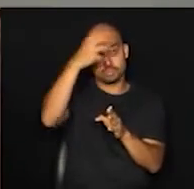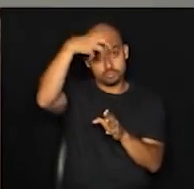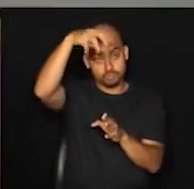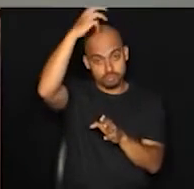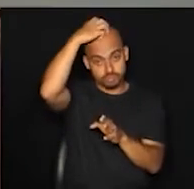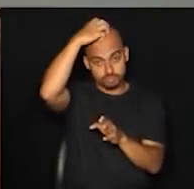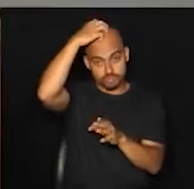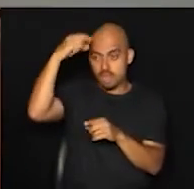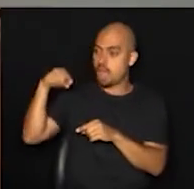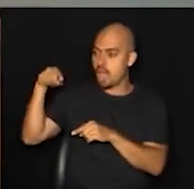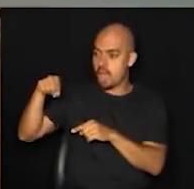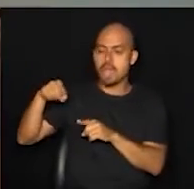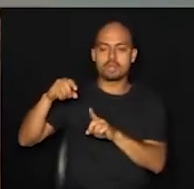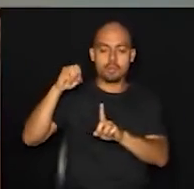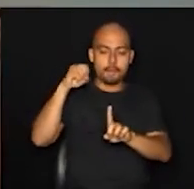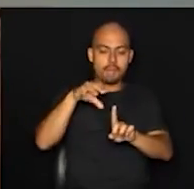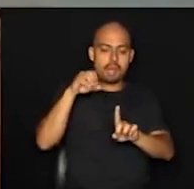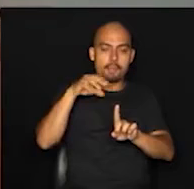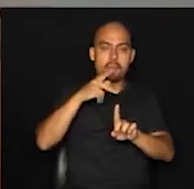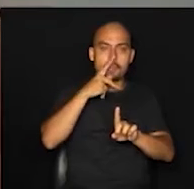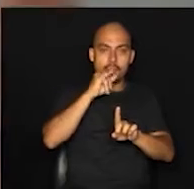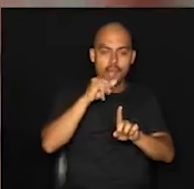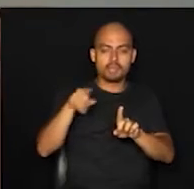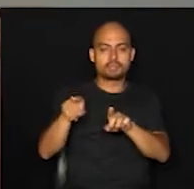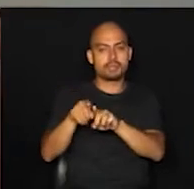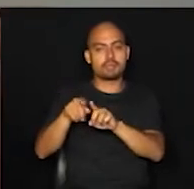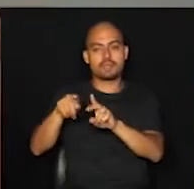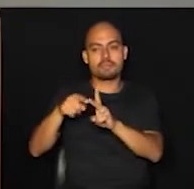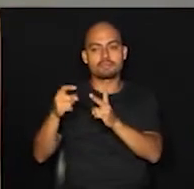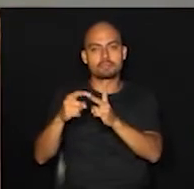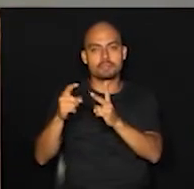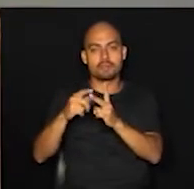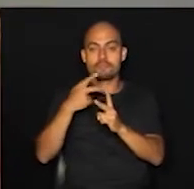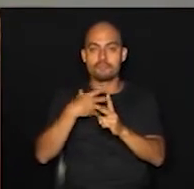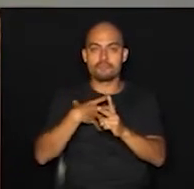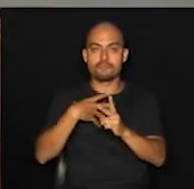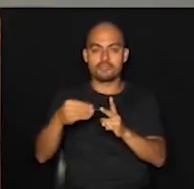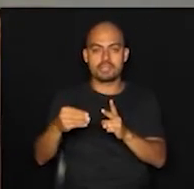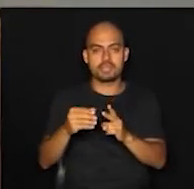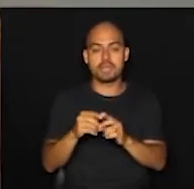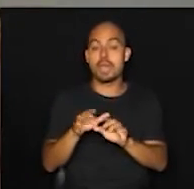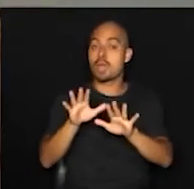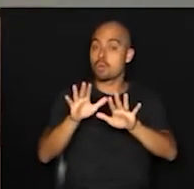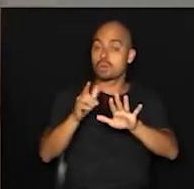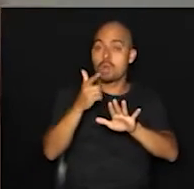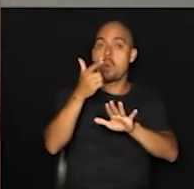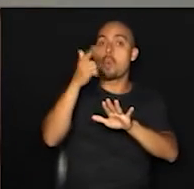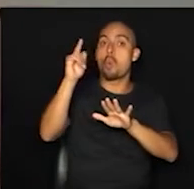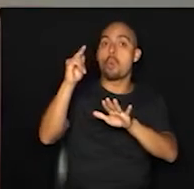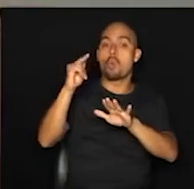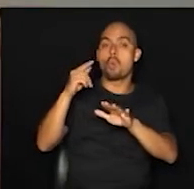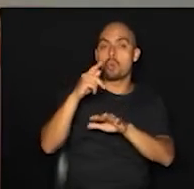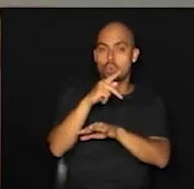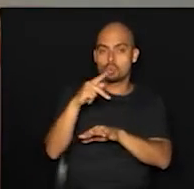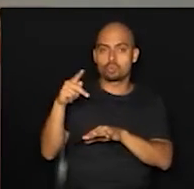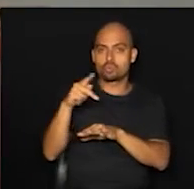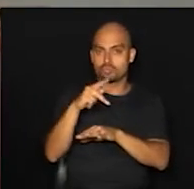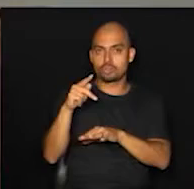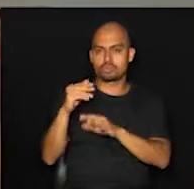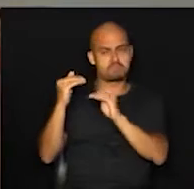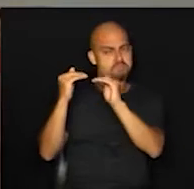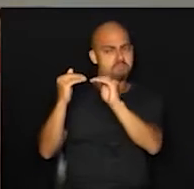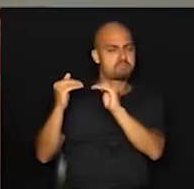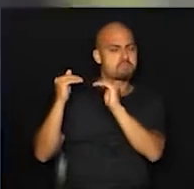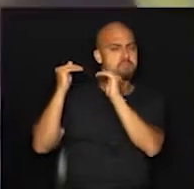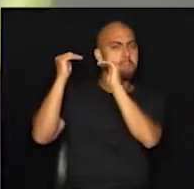filha. Agora, tem um pormenor, o maior professor de Dona Isabel, além de todos que ela teve, no livro, a gente